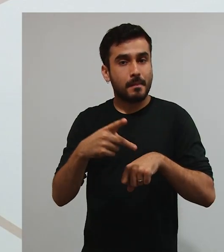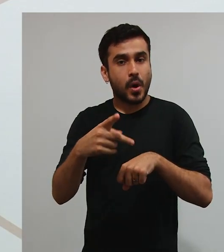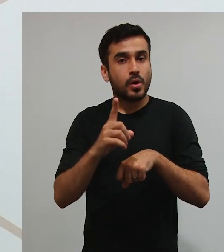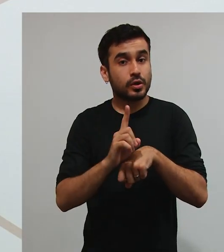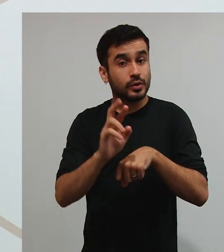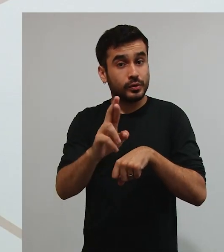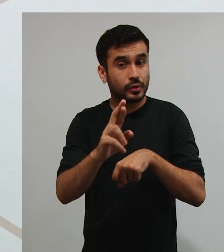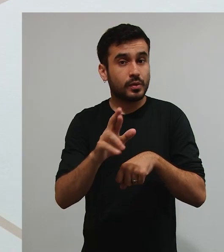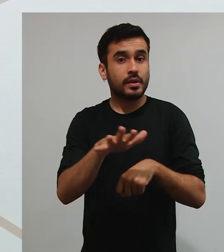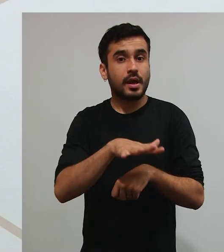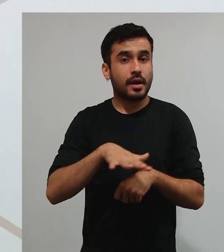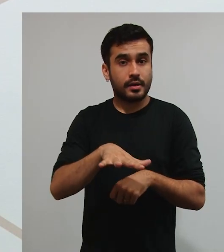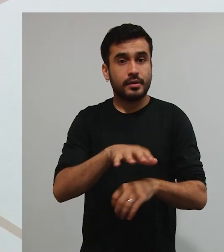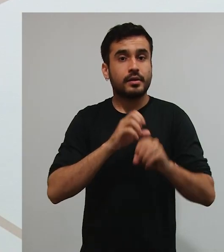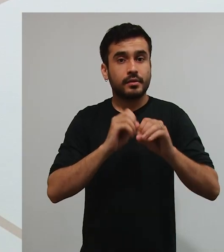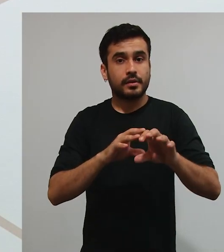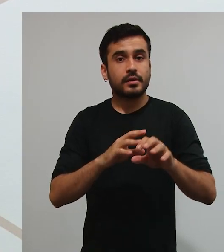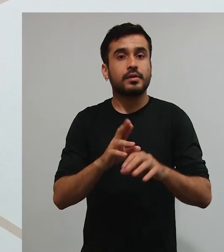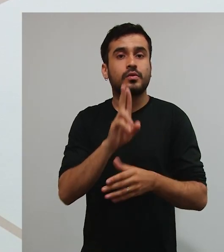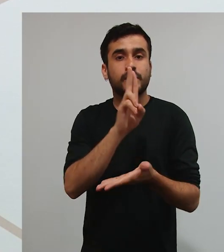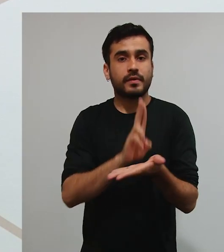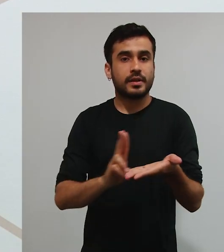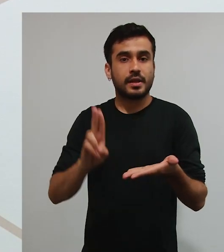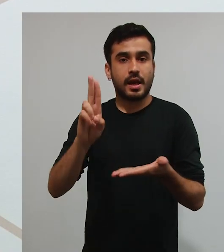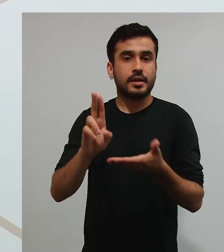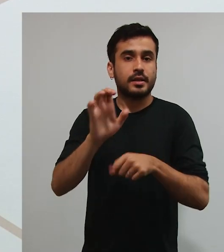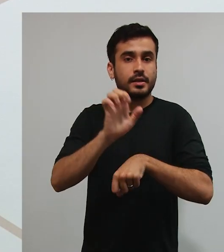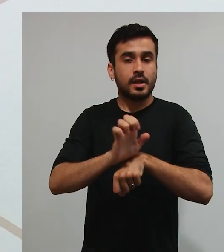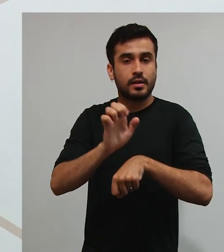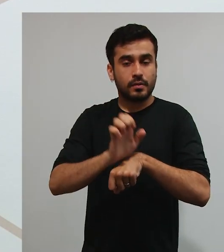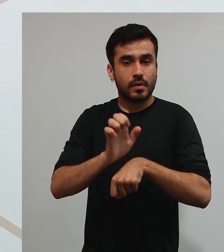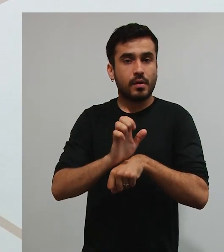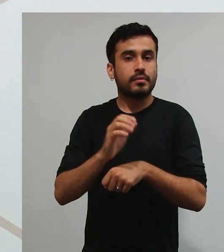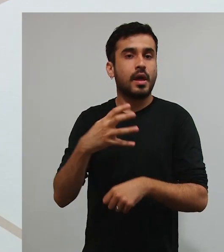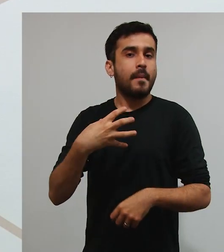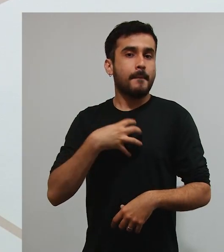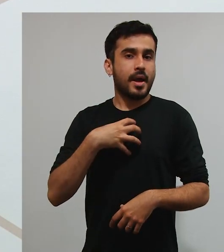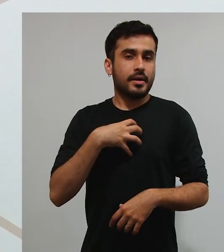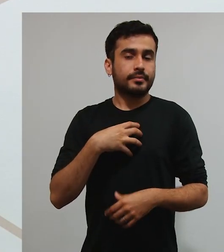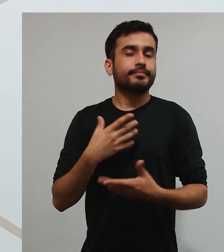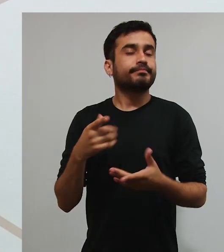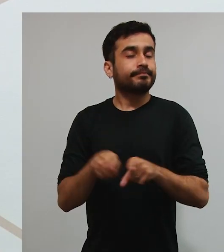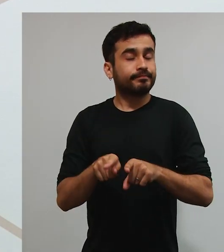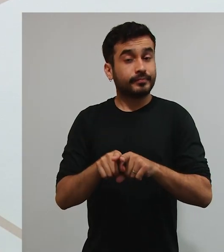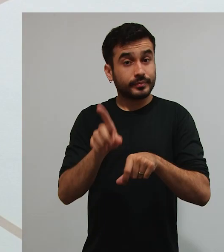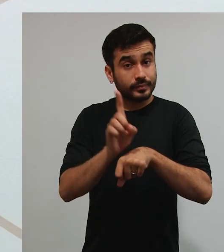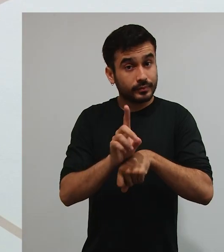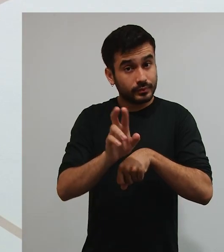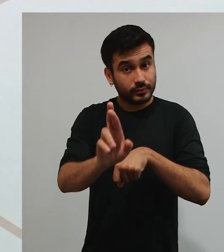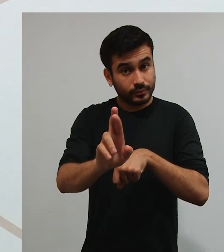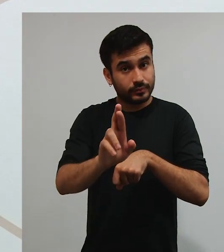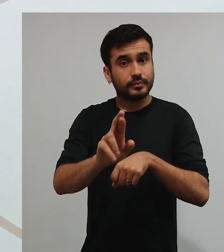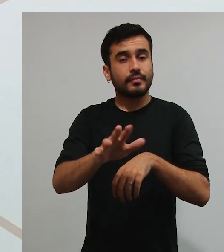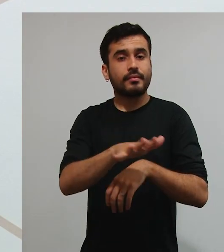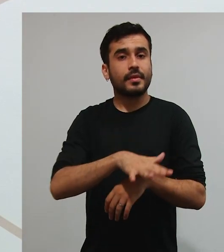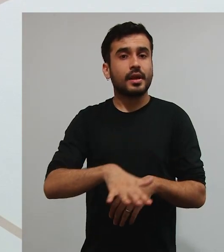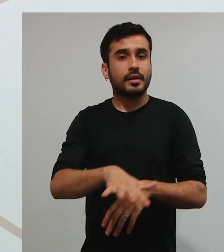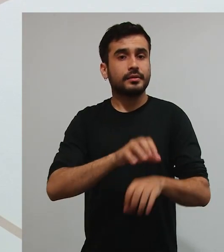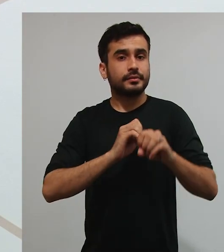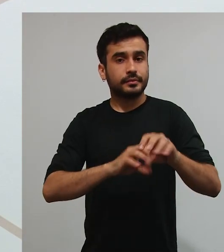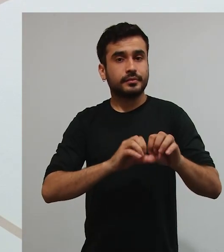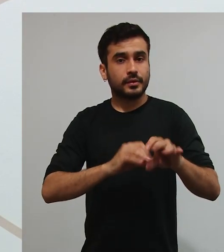conversa. É pós-doutor em educação pela Universidade Estadual do Sudoeste da Bahia, doutor em